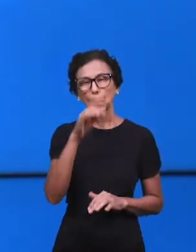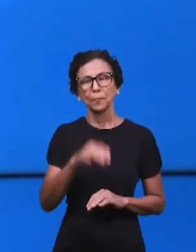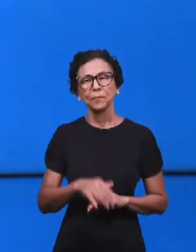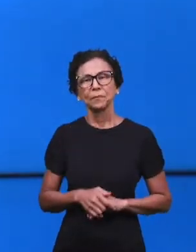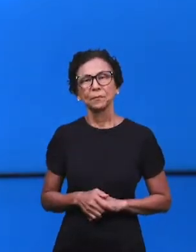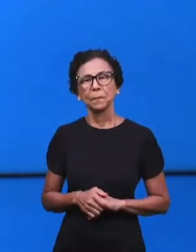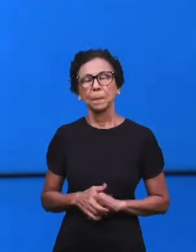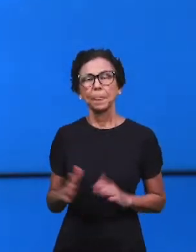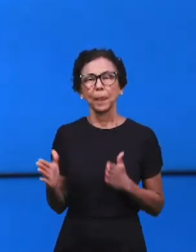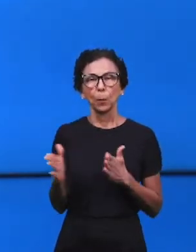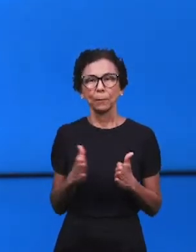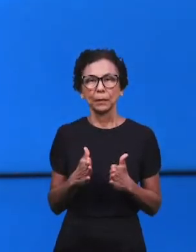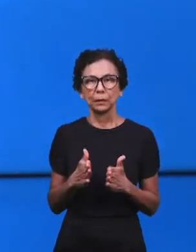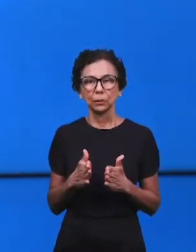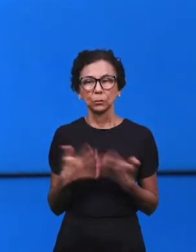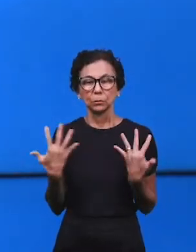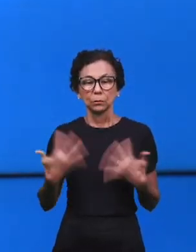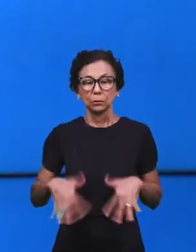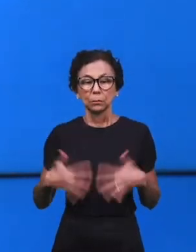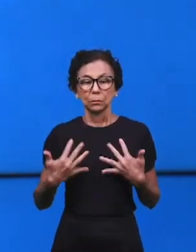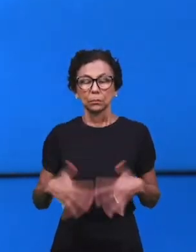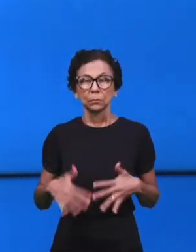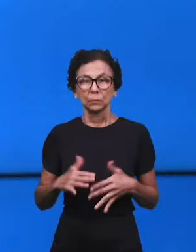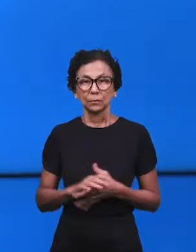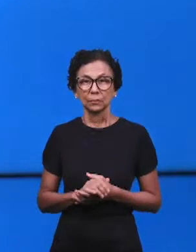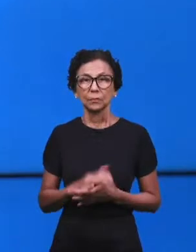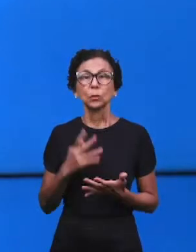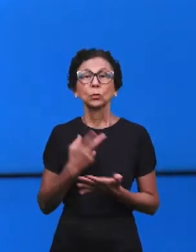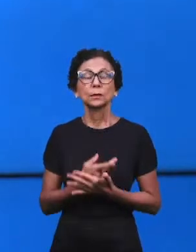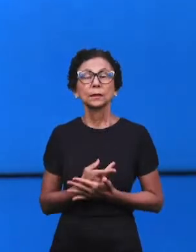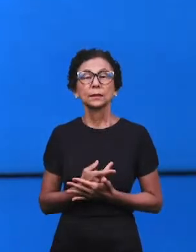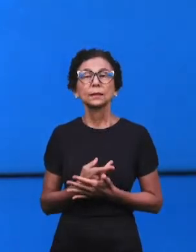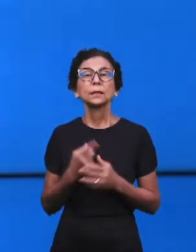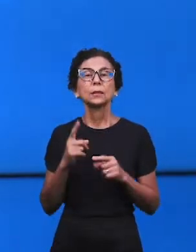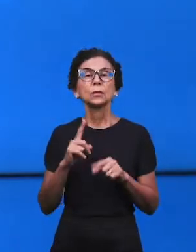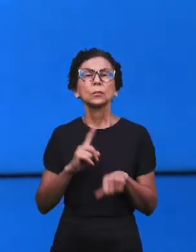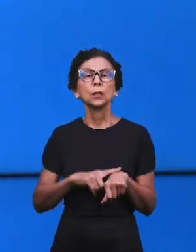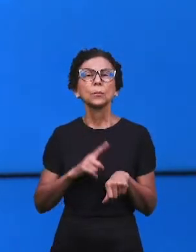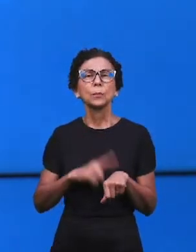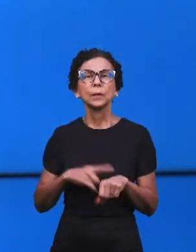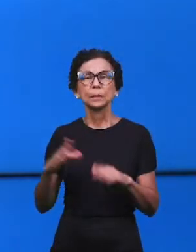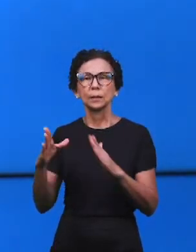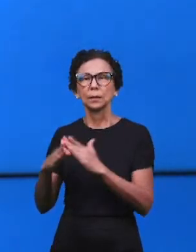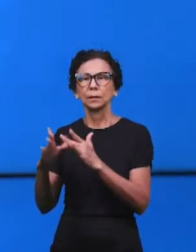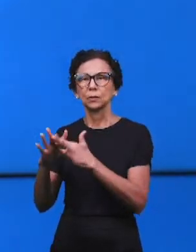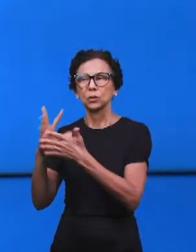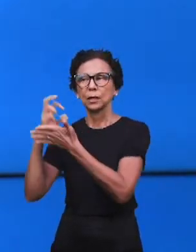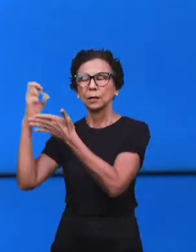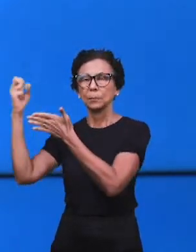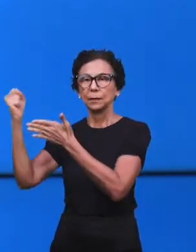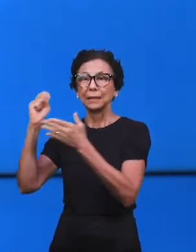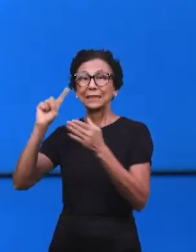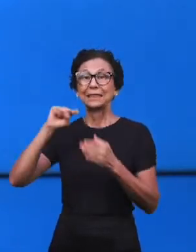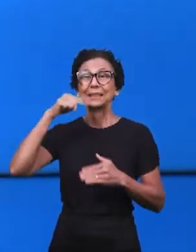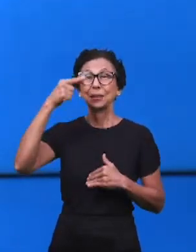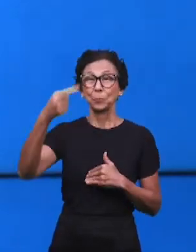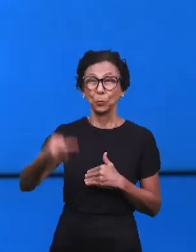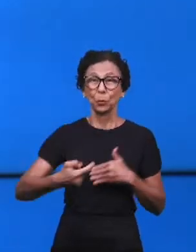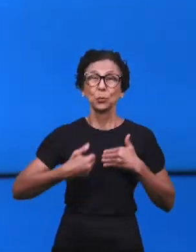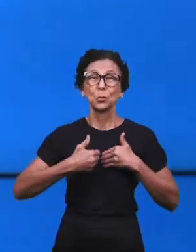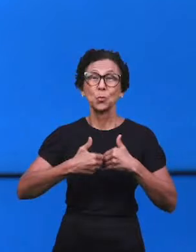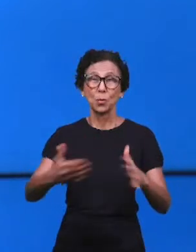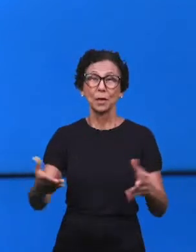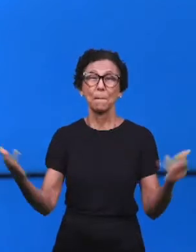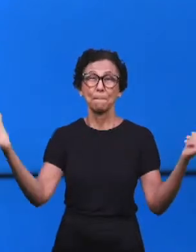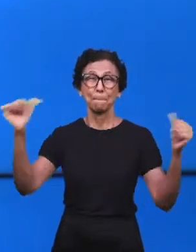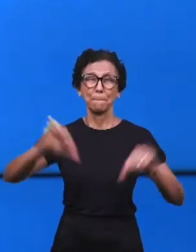completou dizendo que o período da grande tribulação começará após o arrebatamento da igreja fiel. Meus irmãos, muito maravilhosa